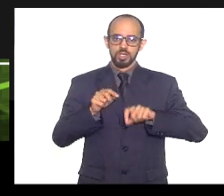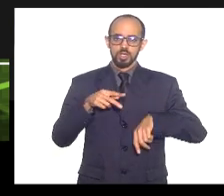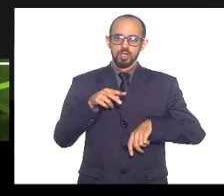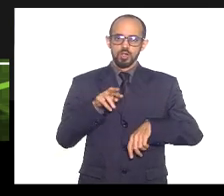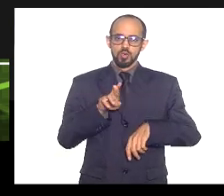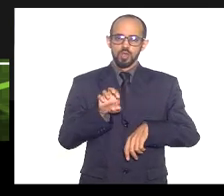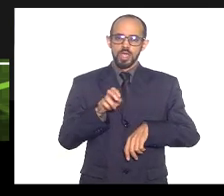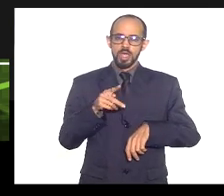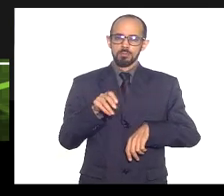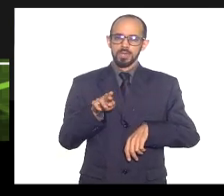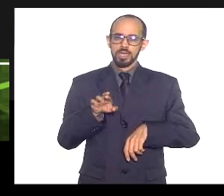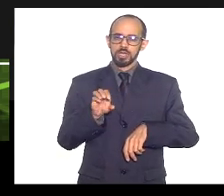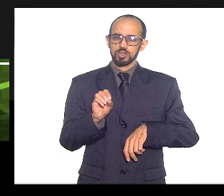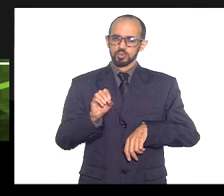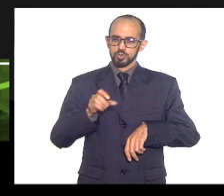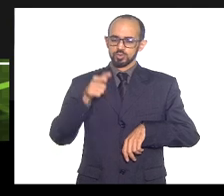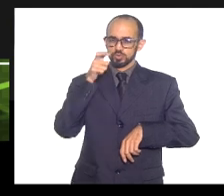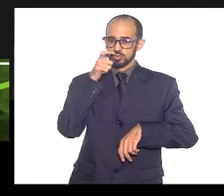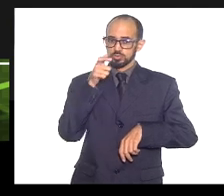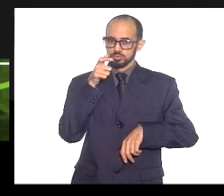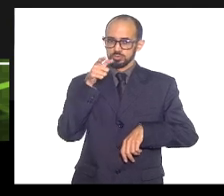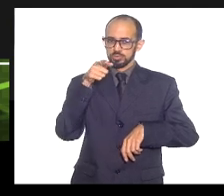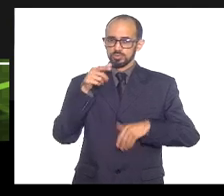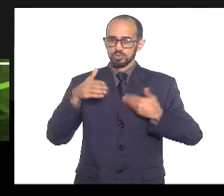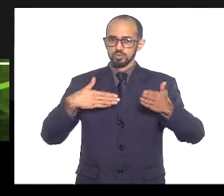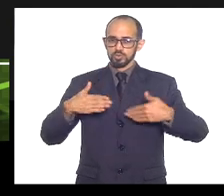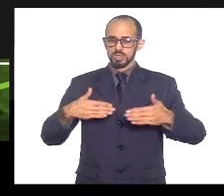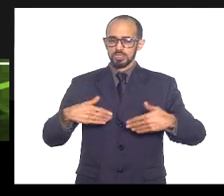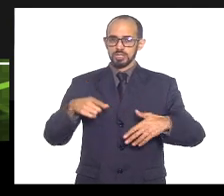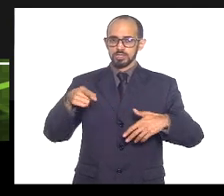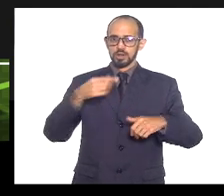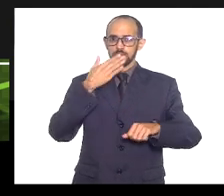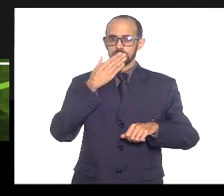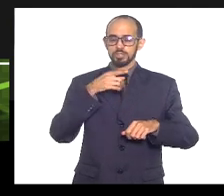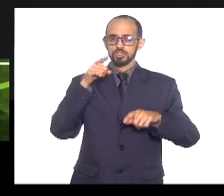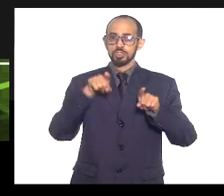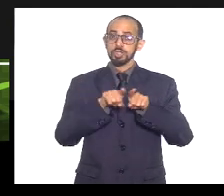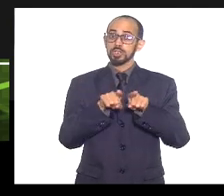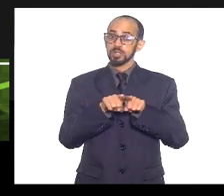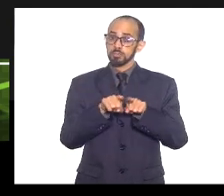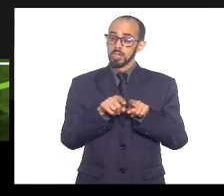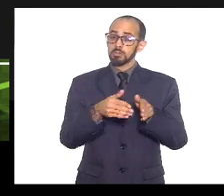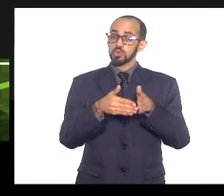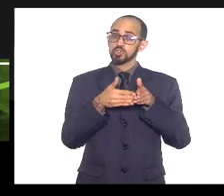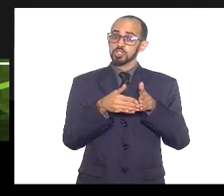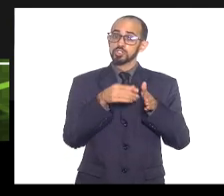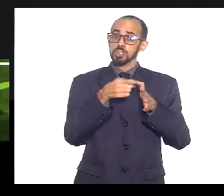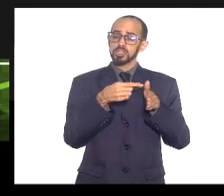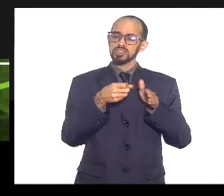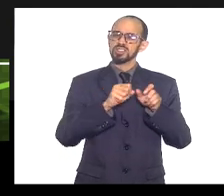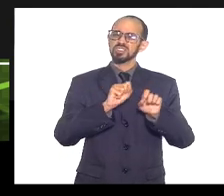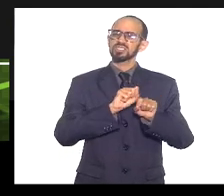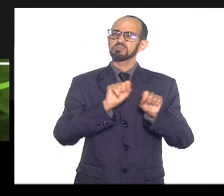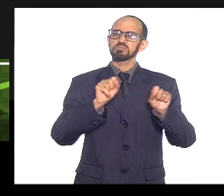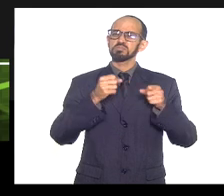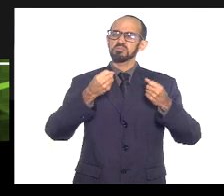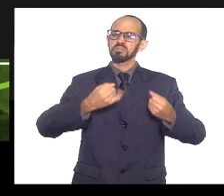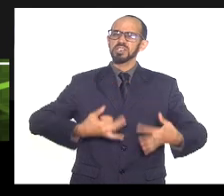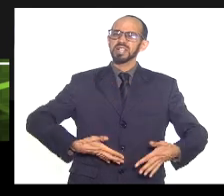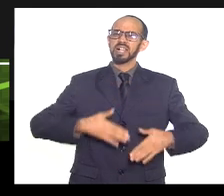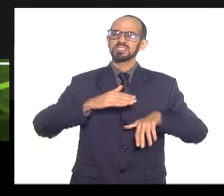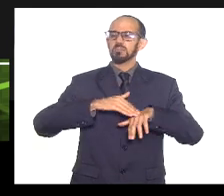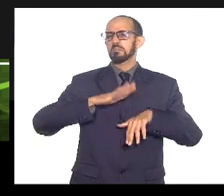da observância, né, do repetro industrialização, eu pediria, por gentileza, que esclarecesse um pouco mais o escopo